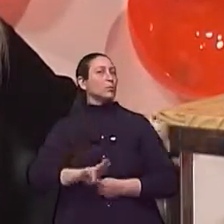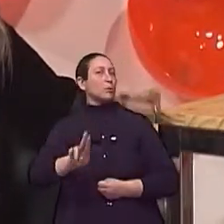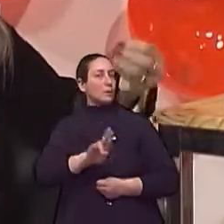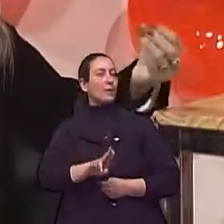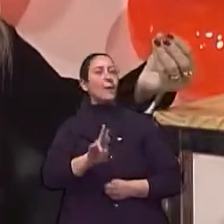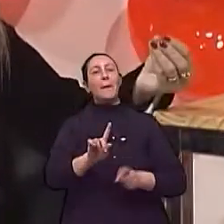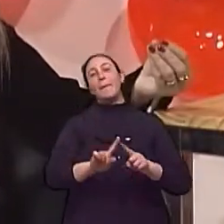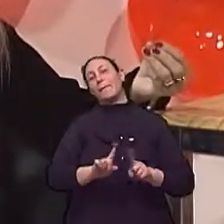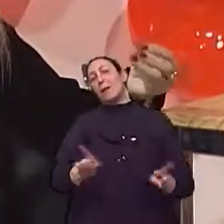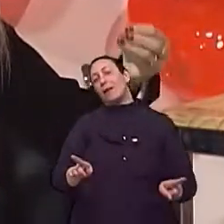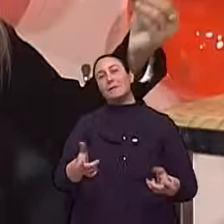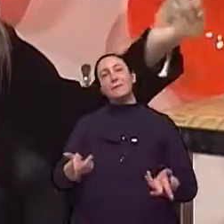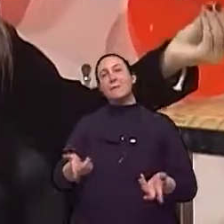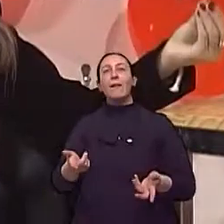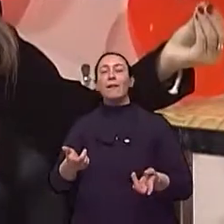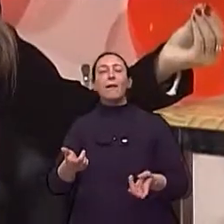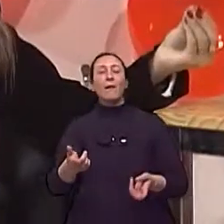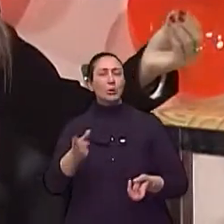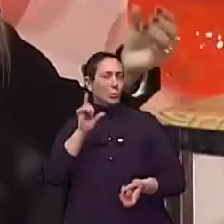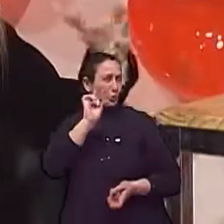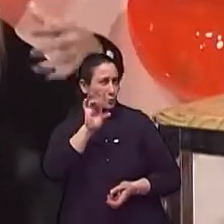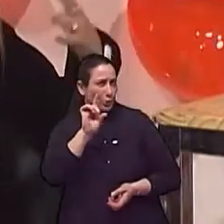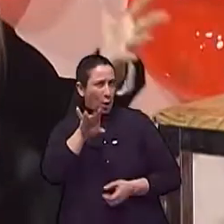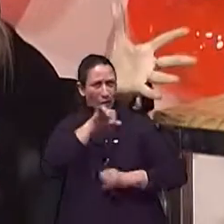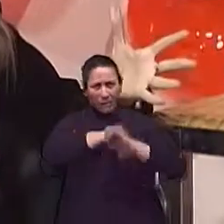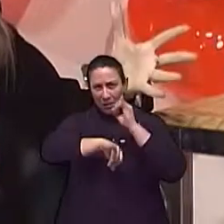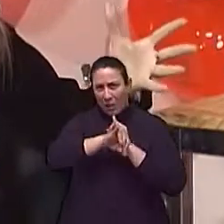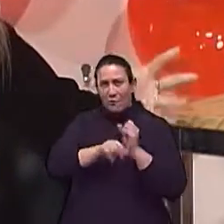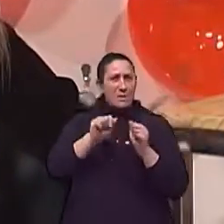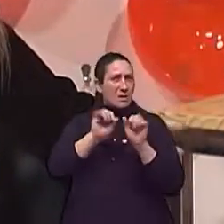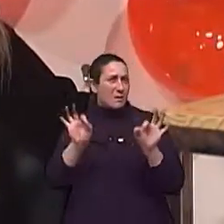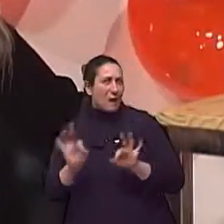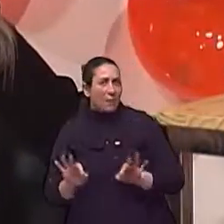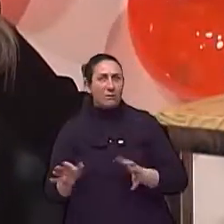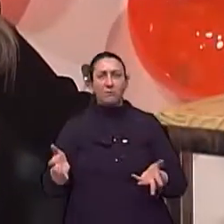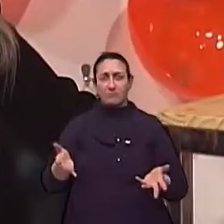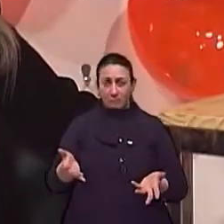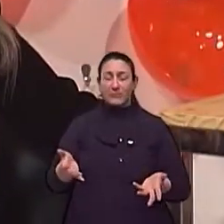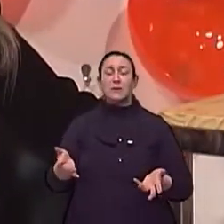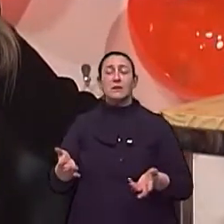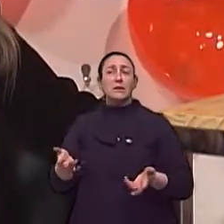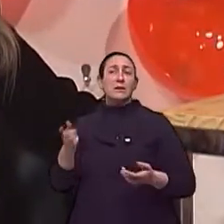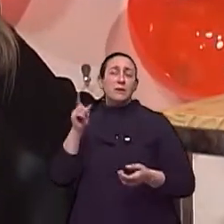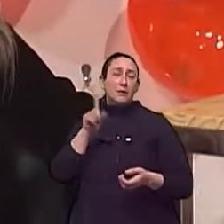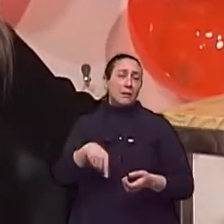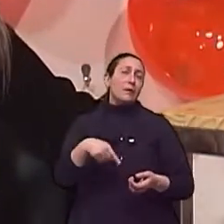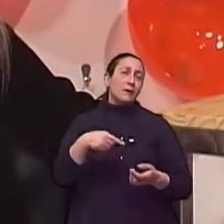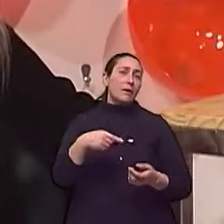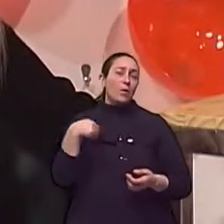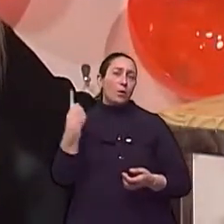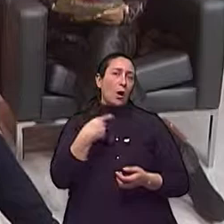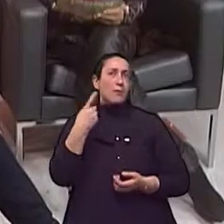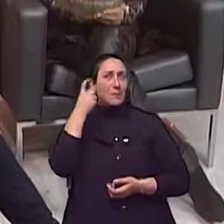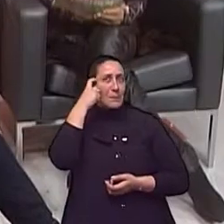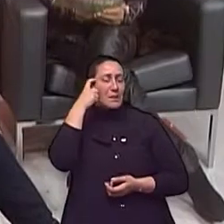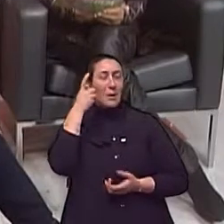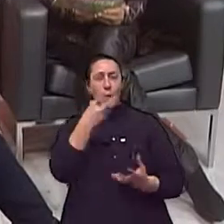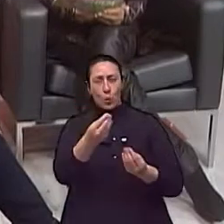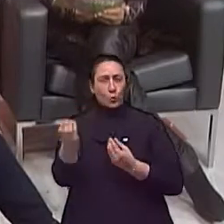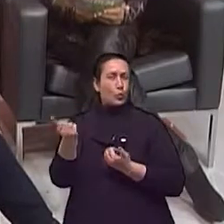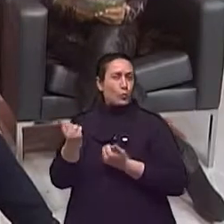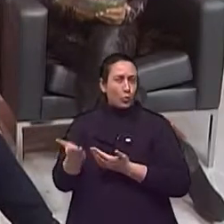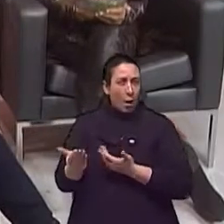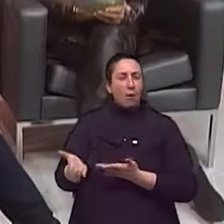assim a outra ideia bom mas vamos ficar só na internet daí não vão fazer mais nada não não assim que é algo que a gente pensa com os jovens né